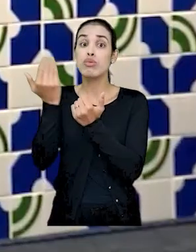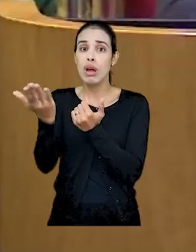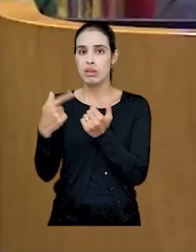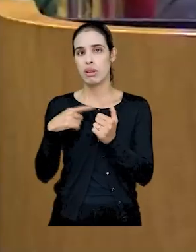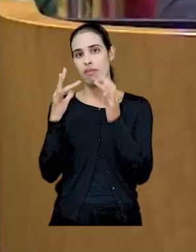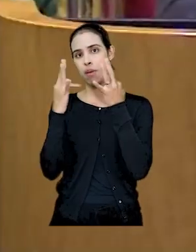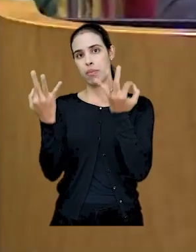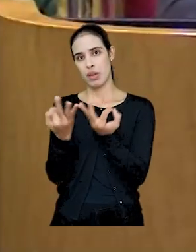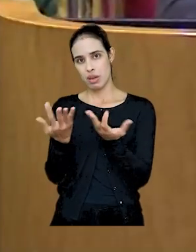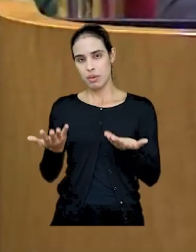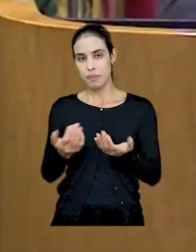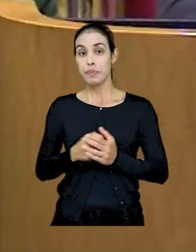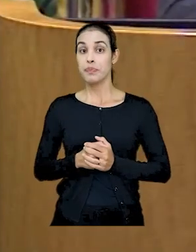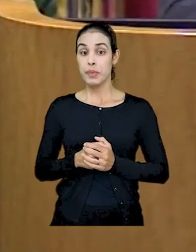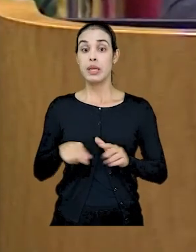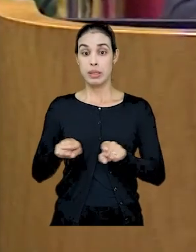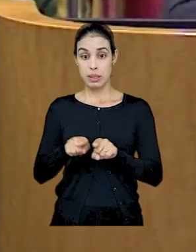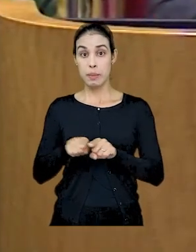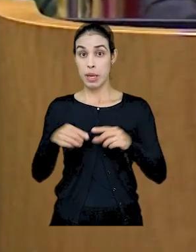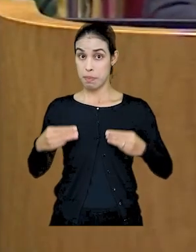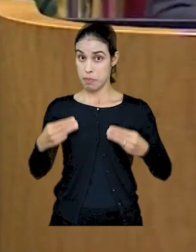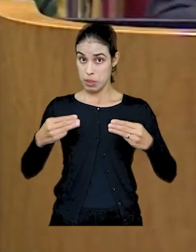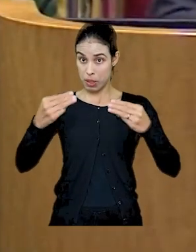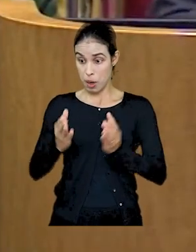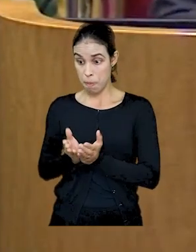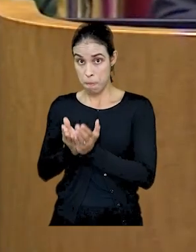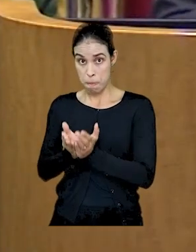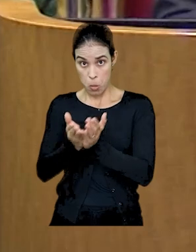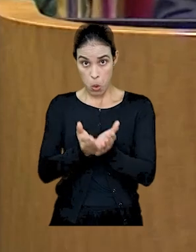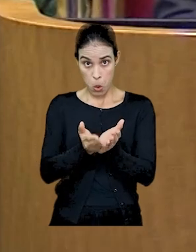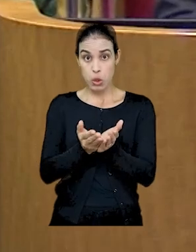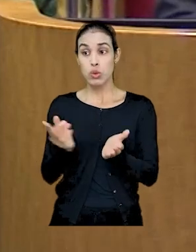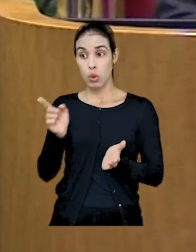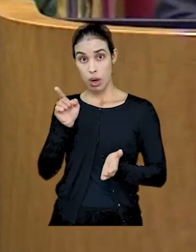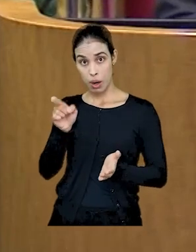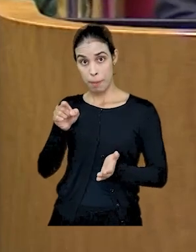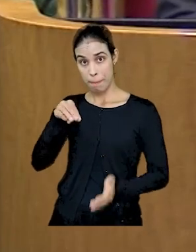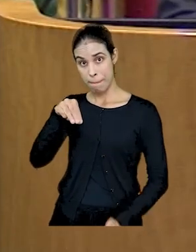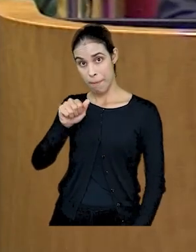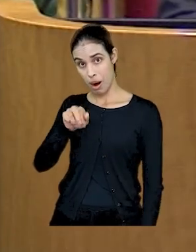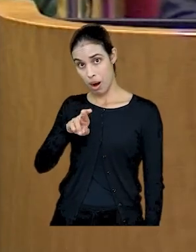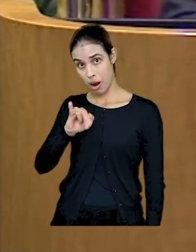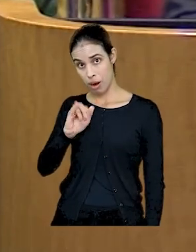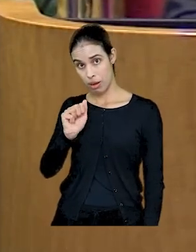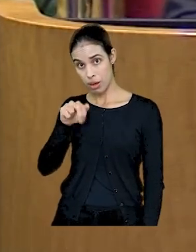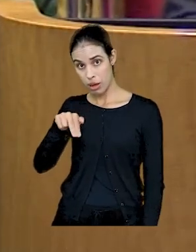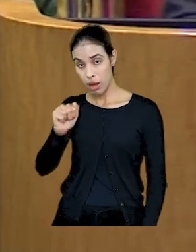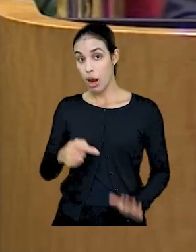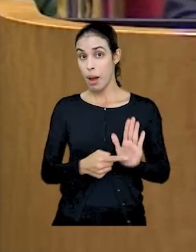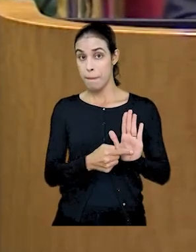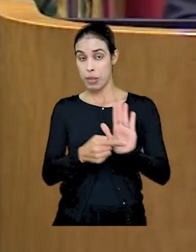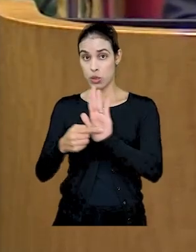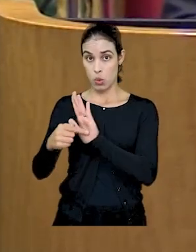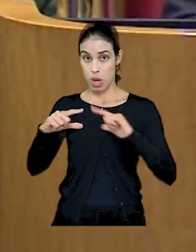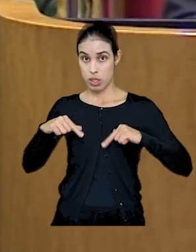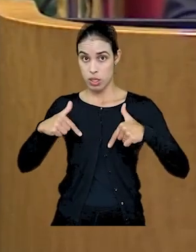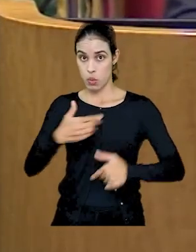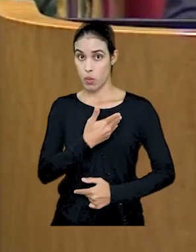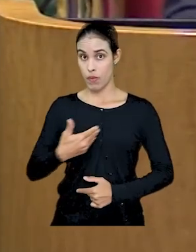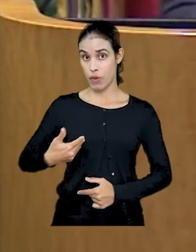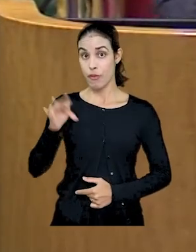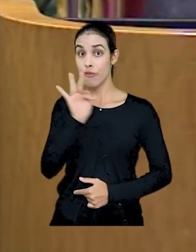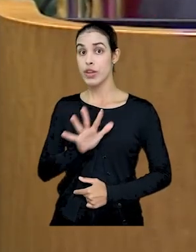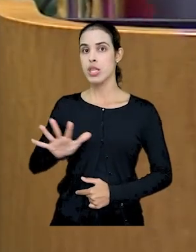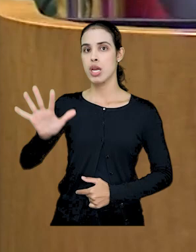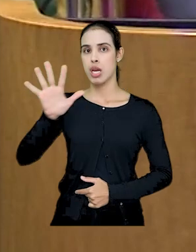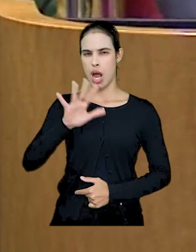afectadas a secretária executiva do ministério de portos e aeroportos Mariana pescator apresentou as ações do Governo Federal